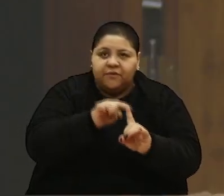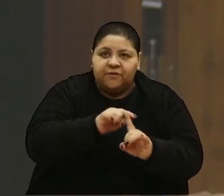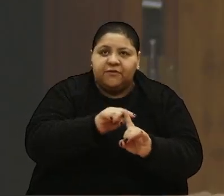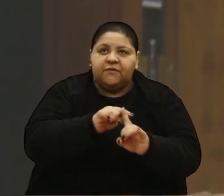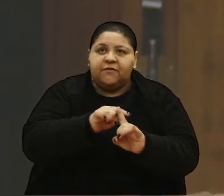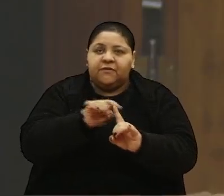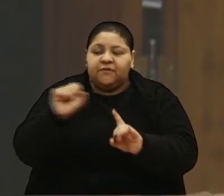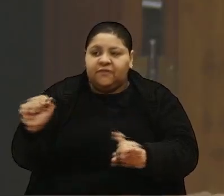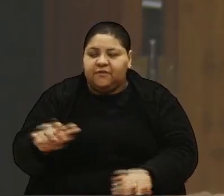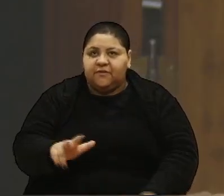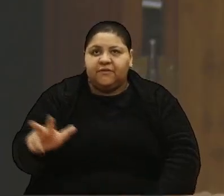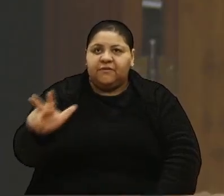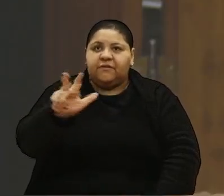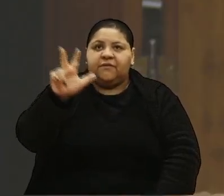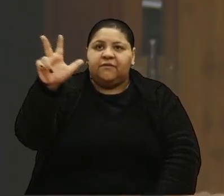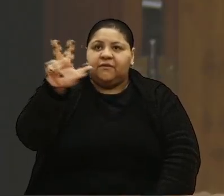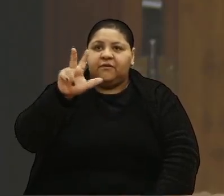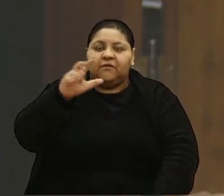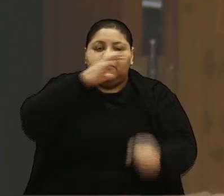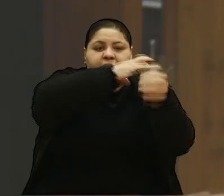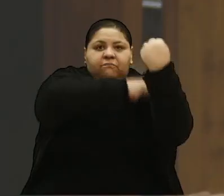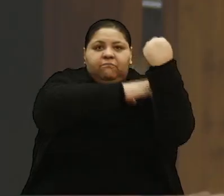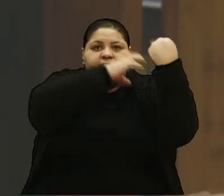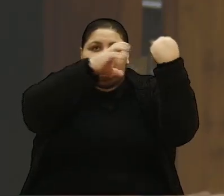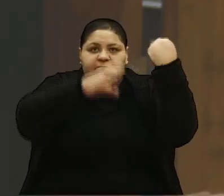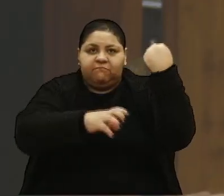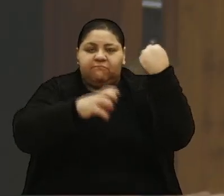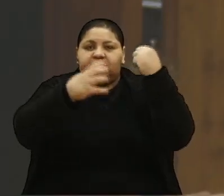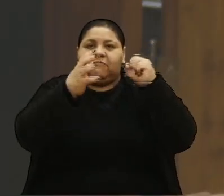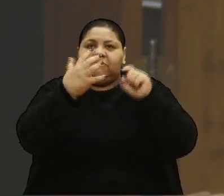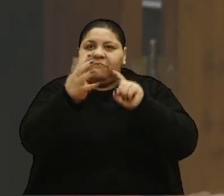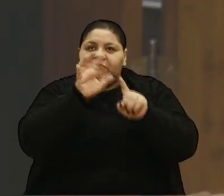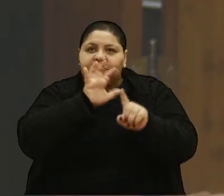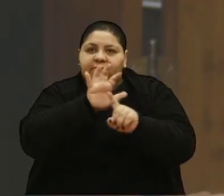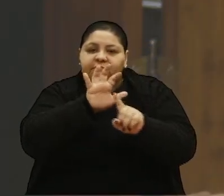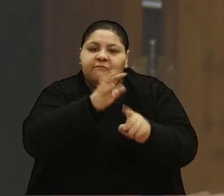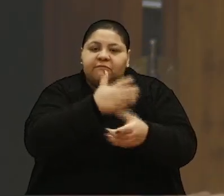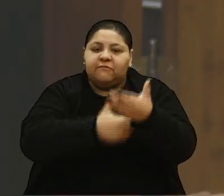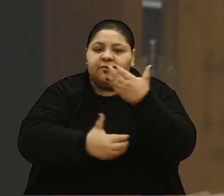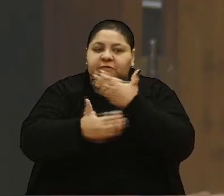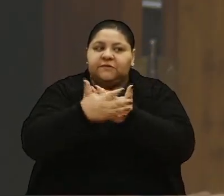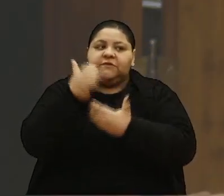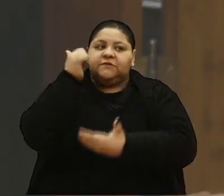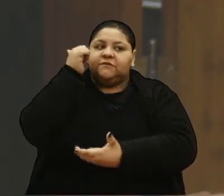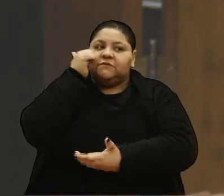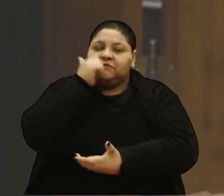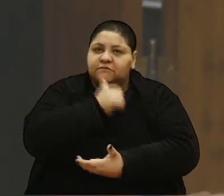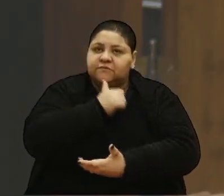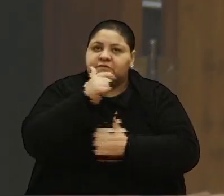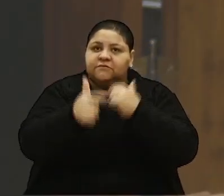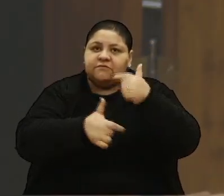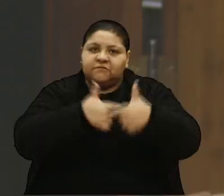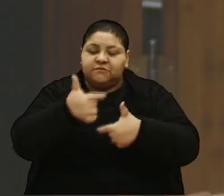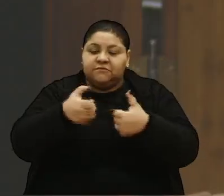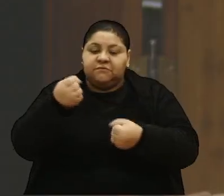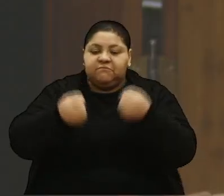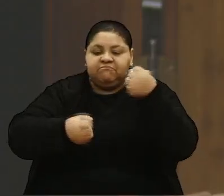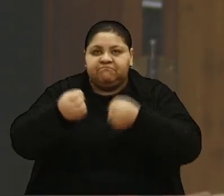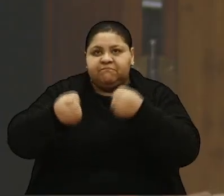de valorizar, empoderar e inspirar a todas as mulheres que atuam no